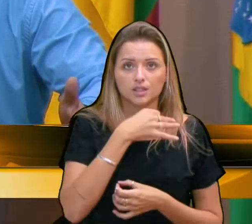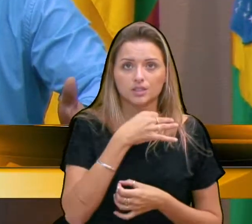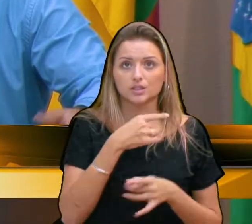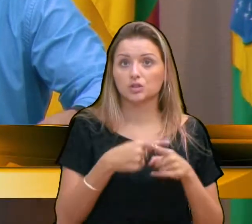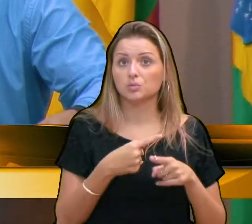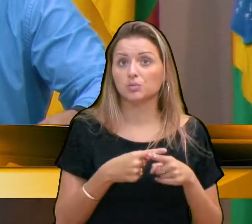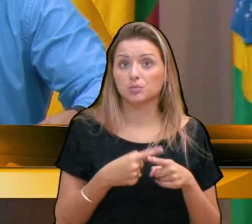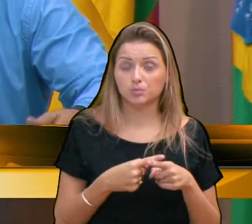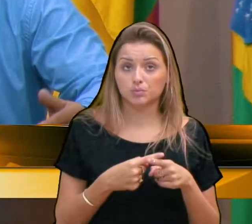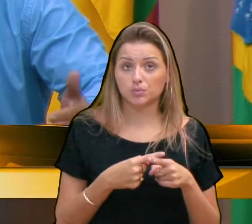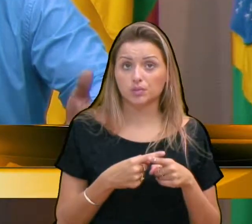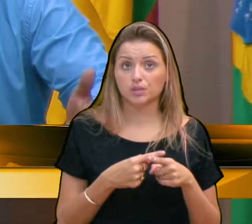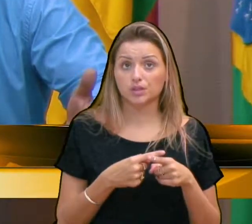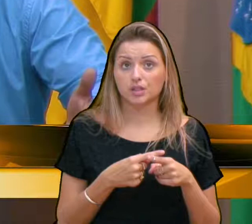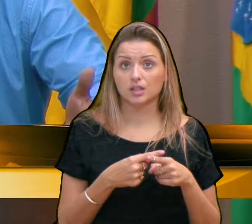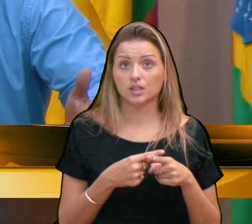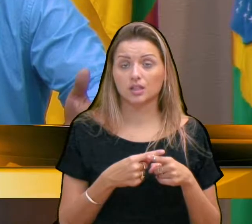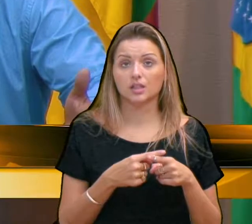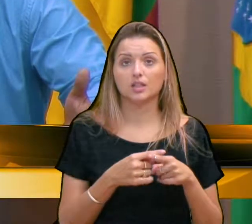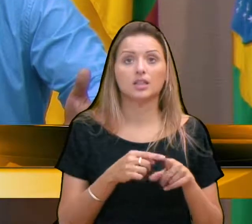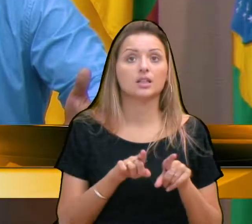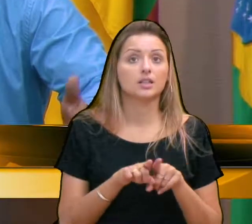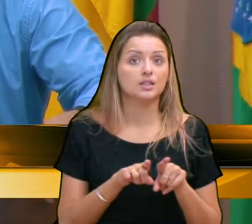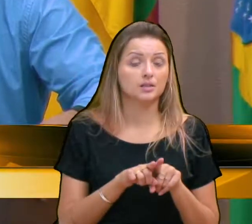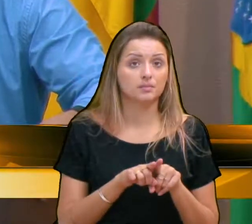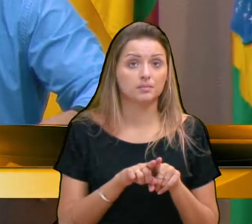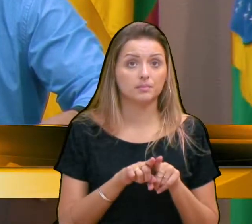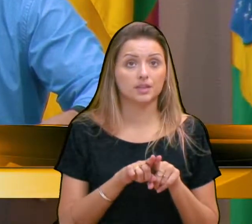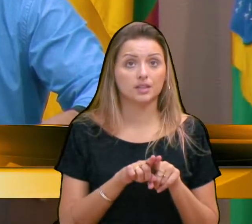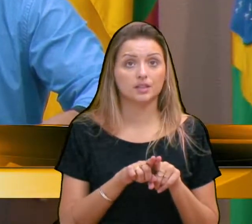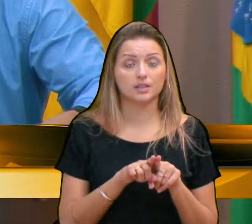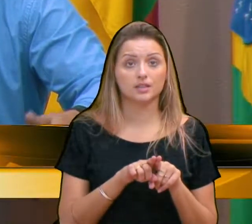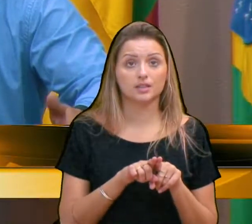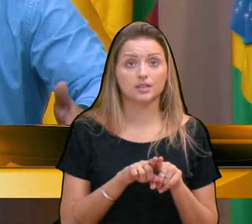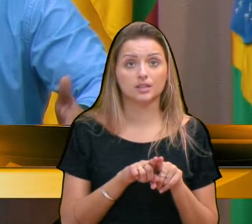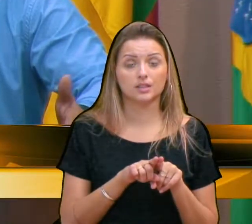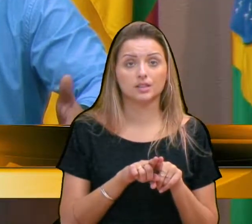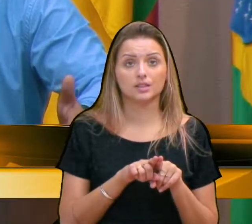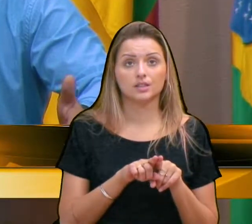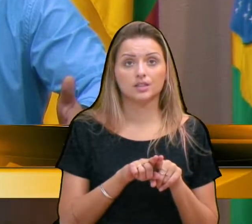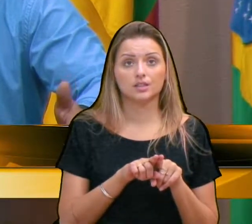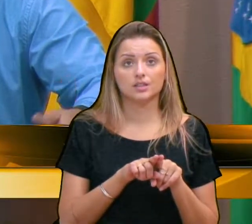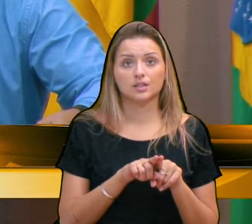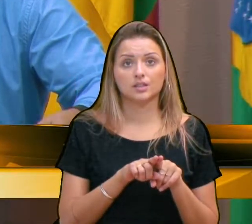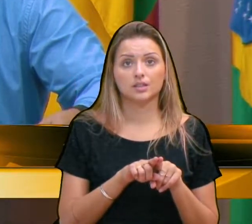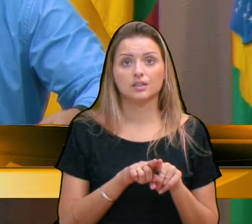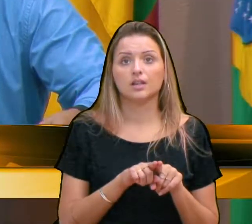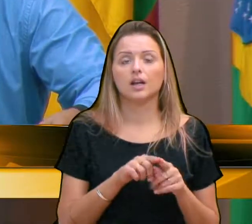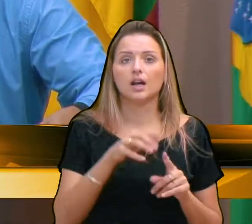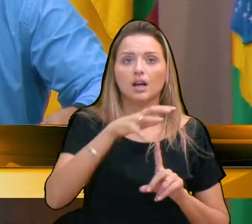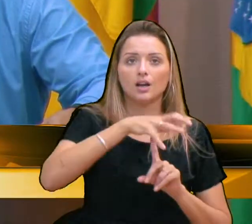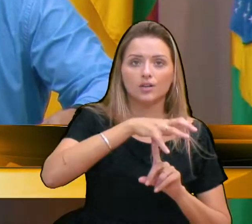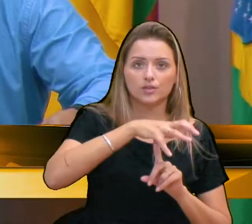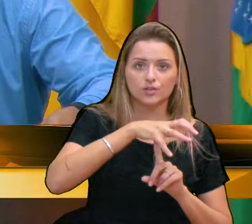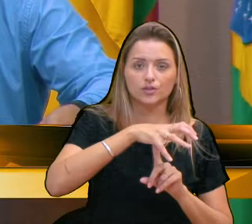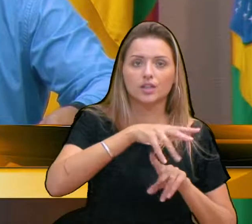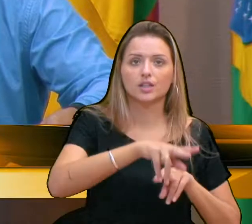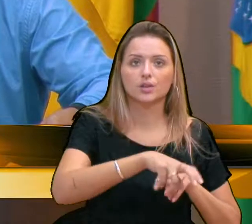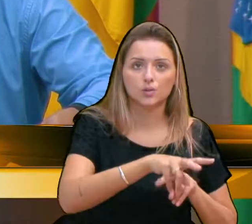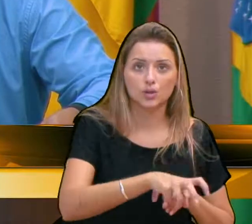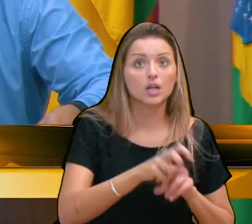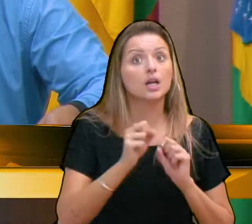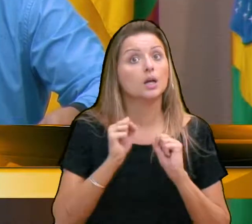fecha muitas daquelas que já tem, vários assuntos. A demanda da feira do agricultor, que a gente vê que pode